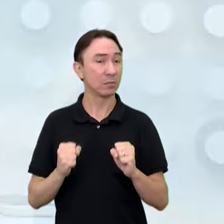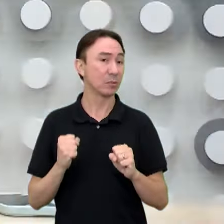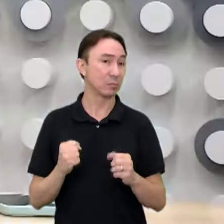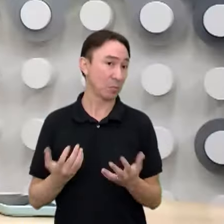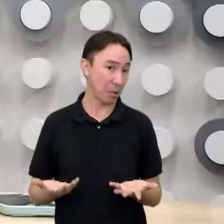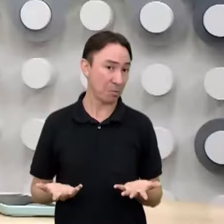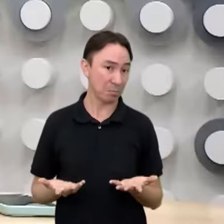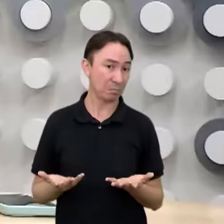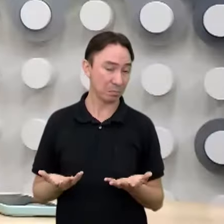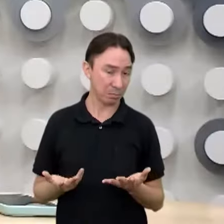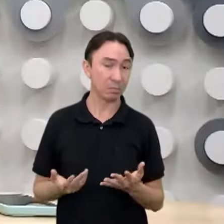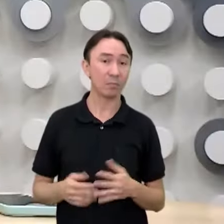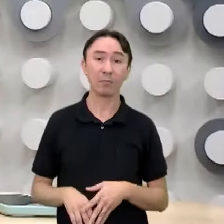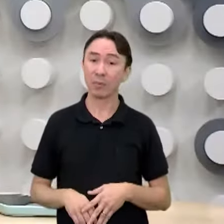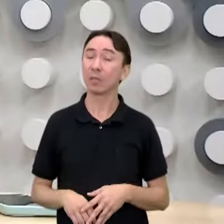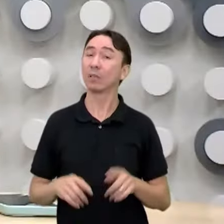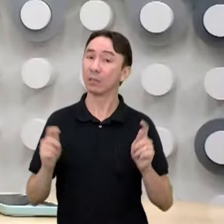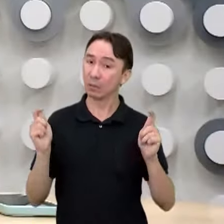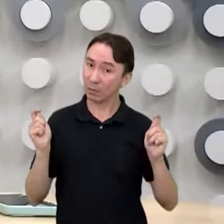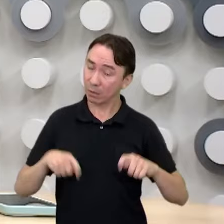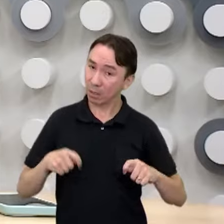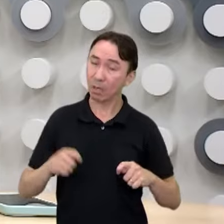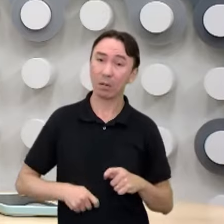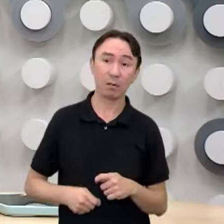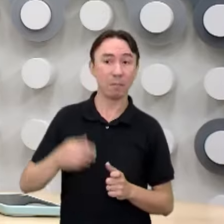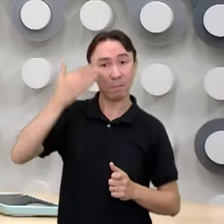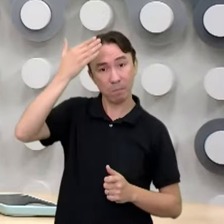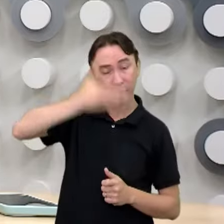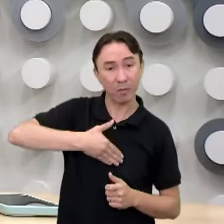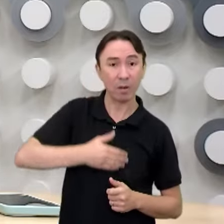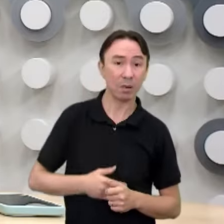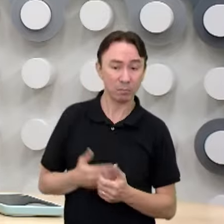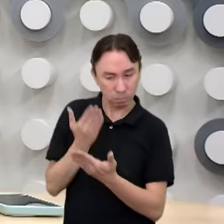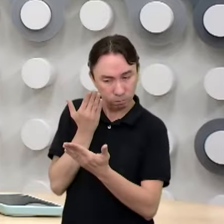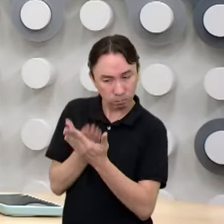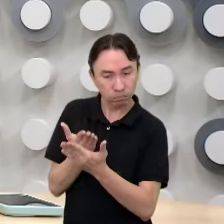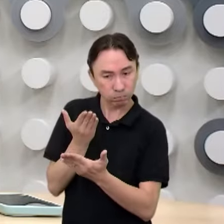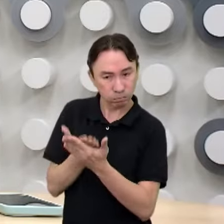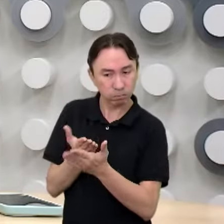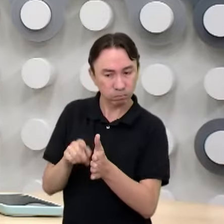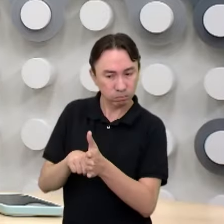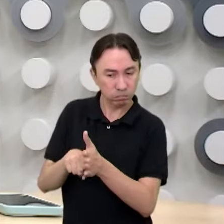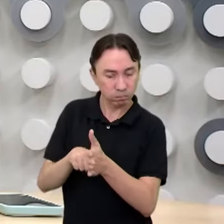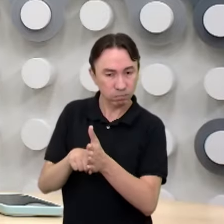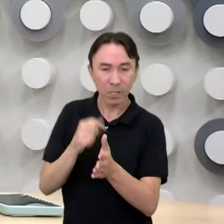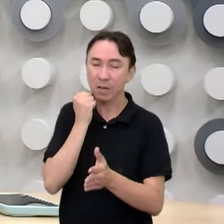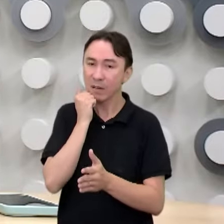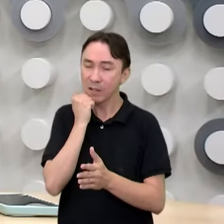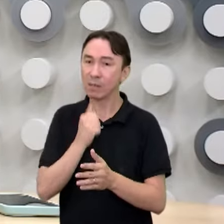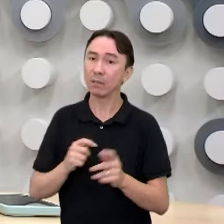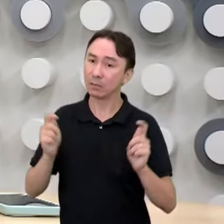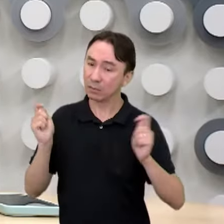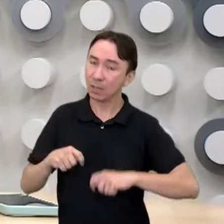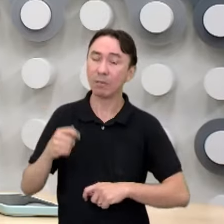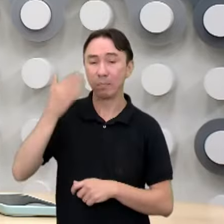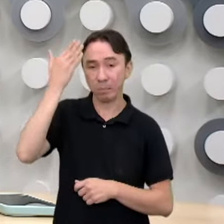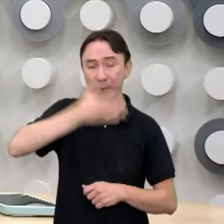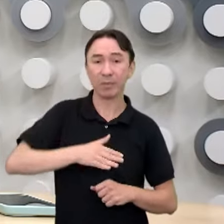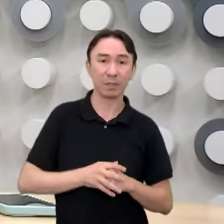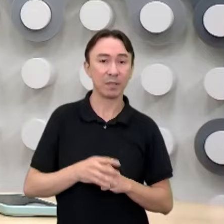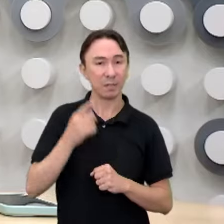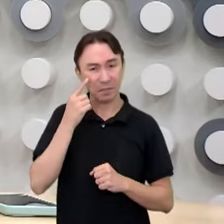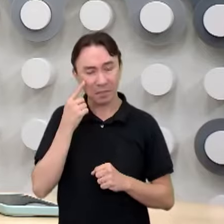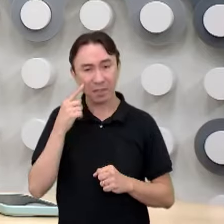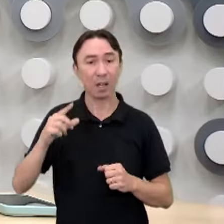ser comprovado através de estudos científicos, até porque quando a gente observa o mapa, a gente vê placas bem pequenas em relação às placas